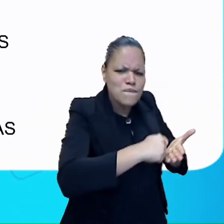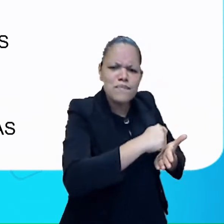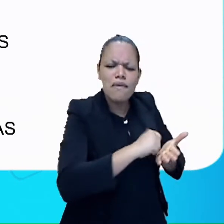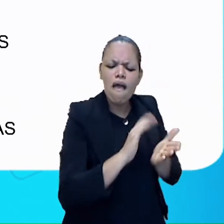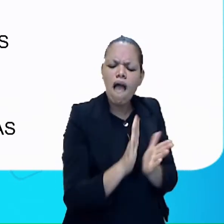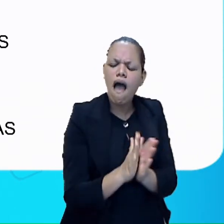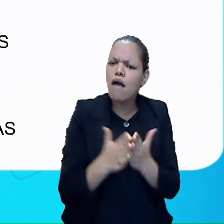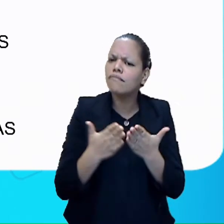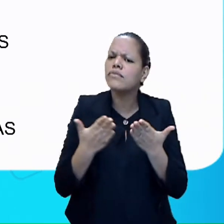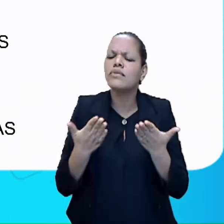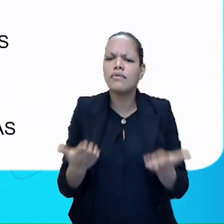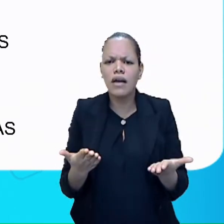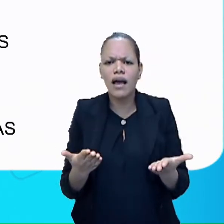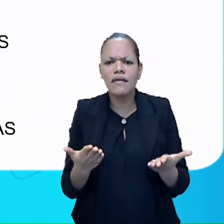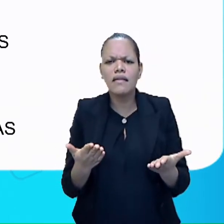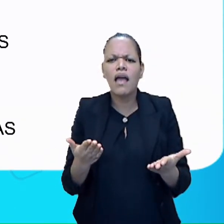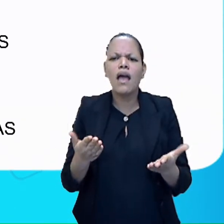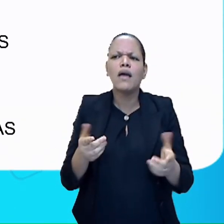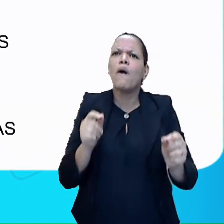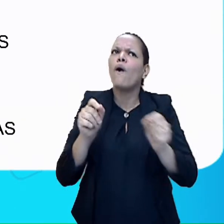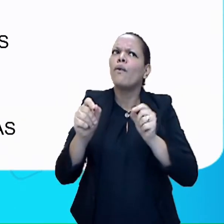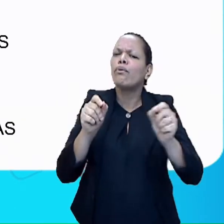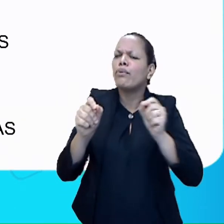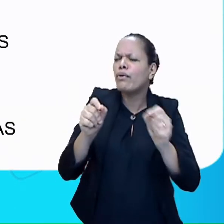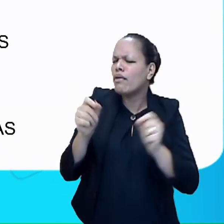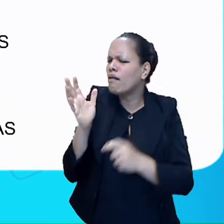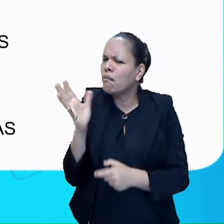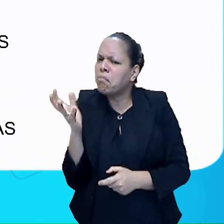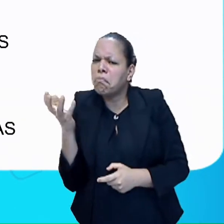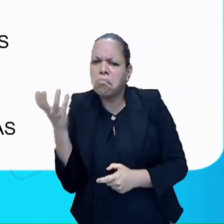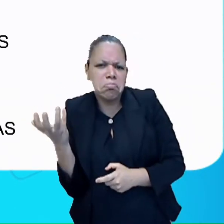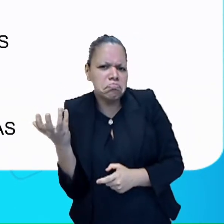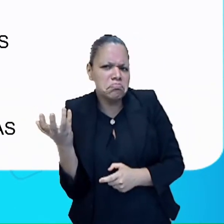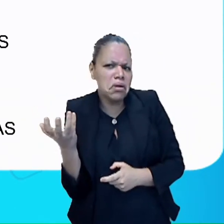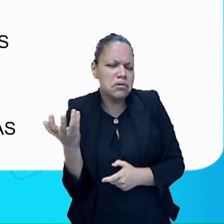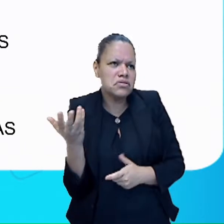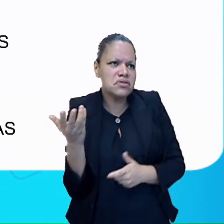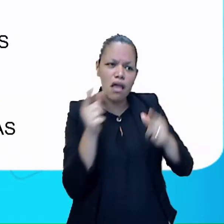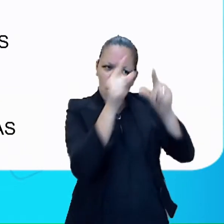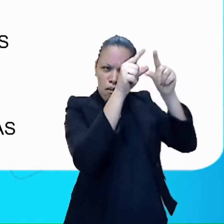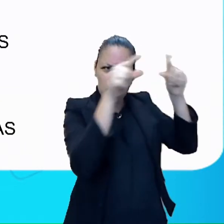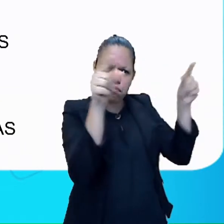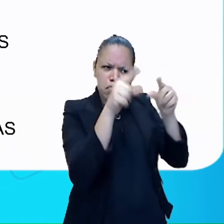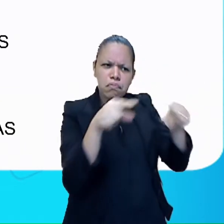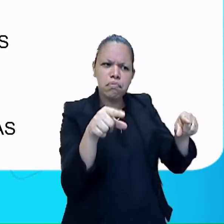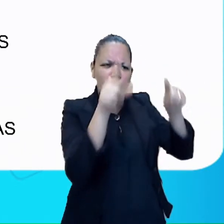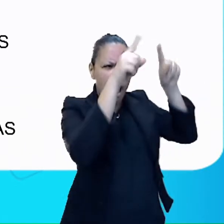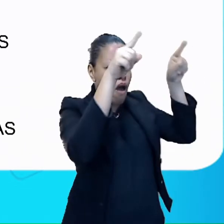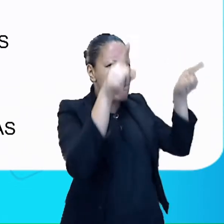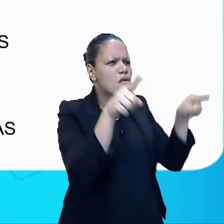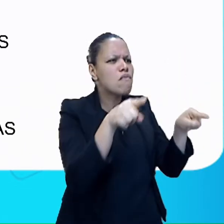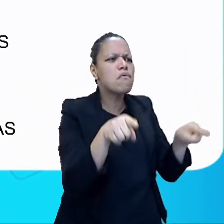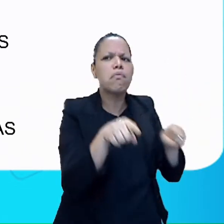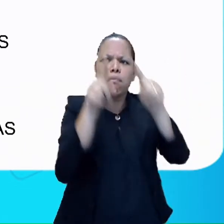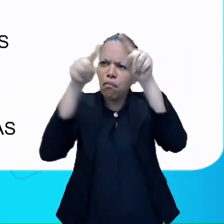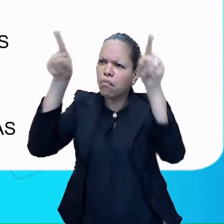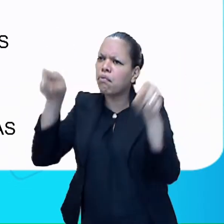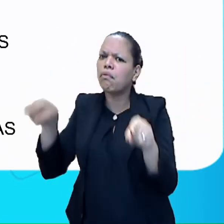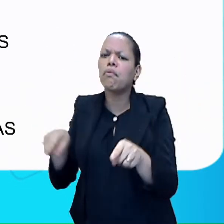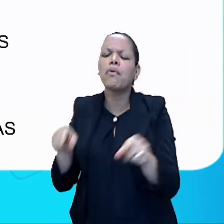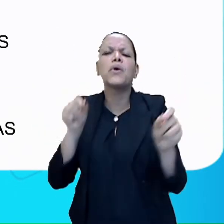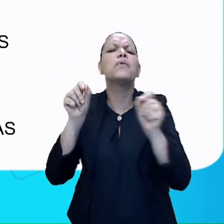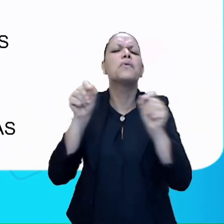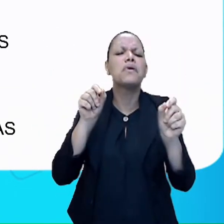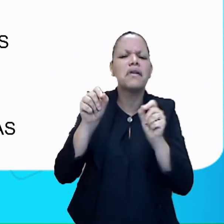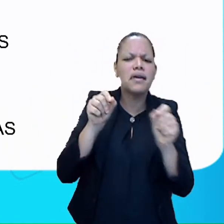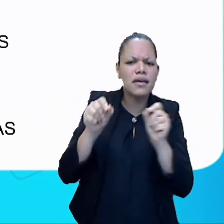que acontece com as personagens. No caso aqui, nós vamos circular a alternativa correta. Vamos lá?